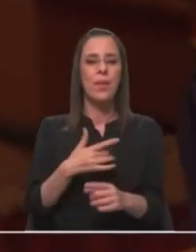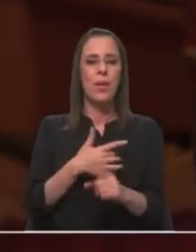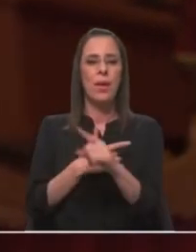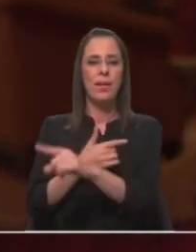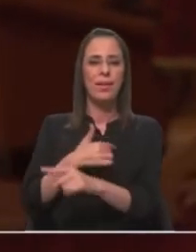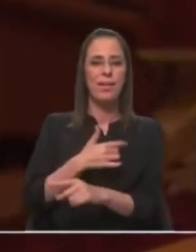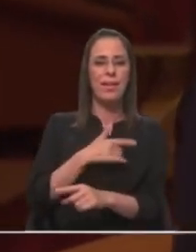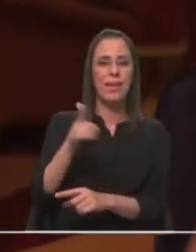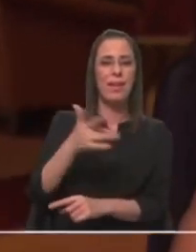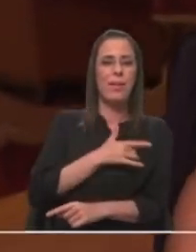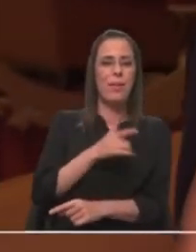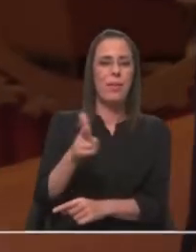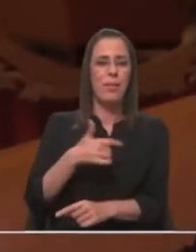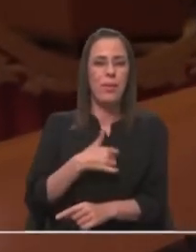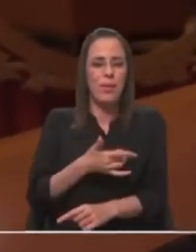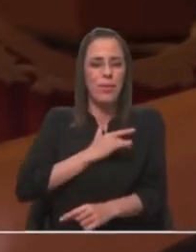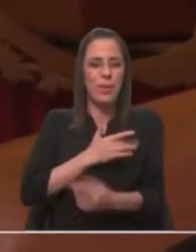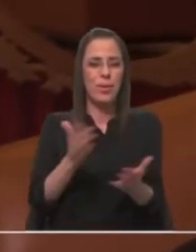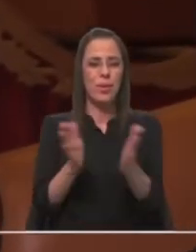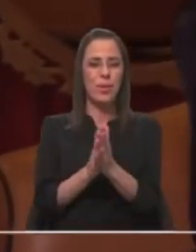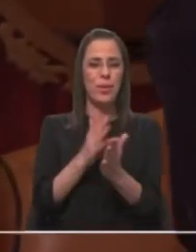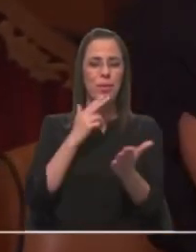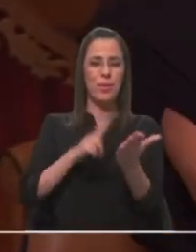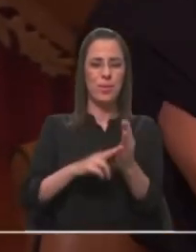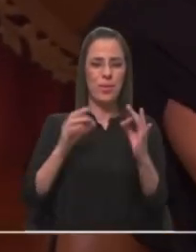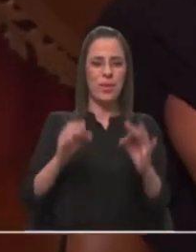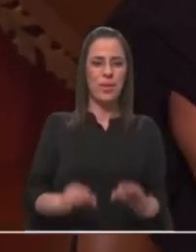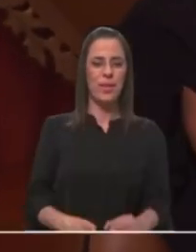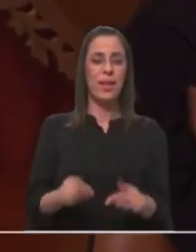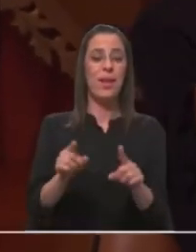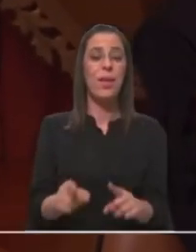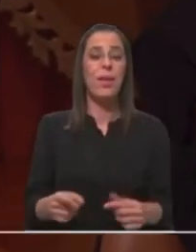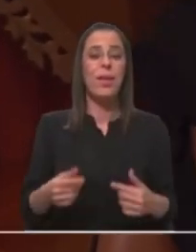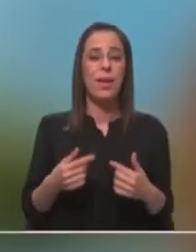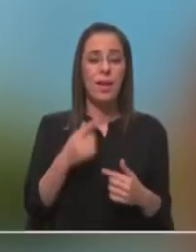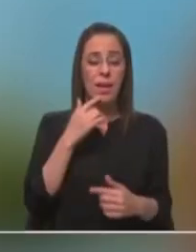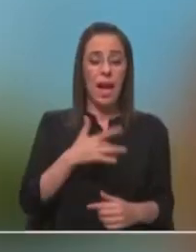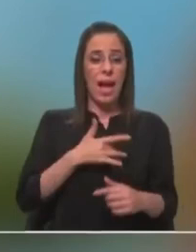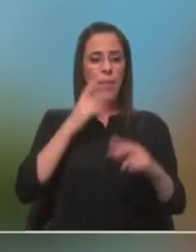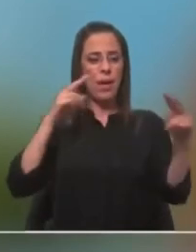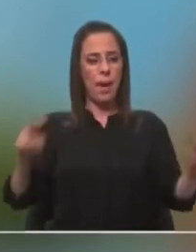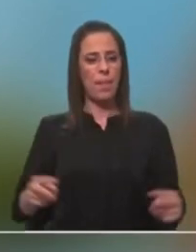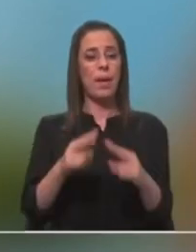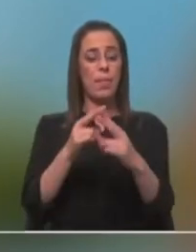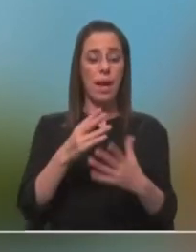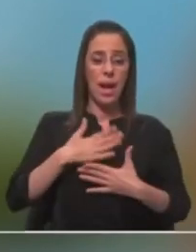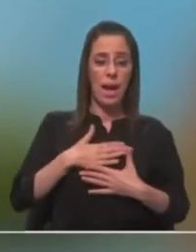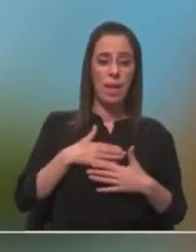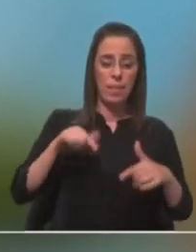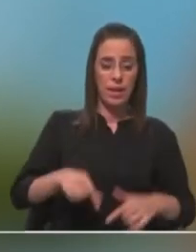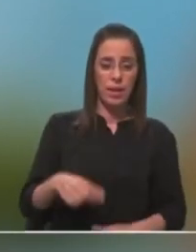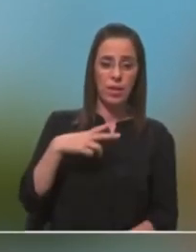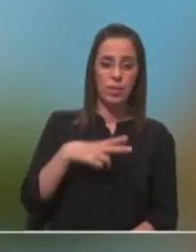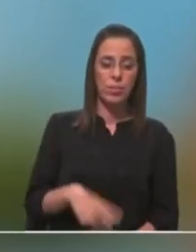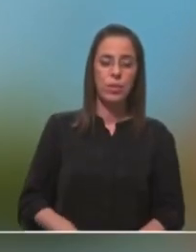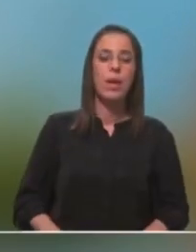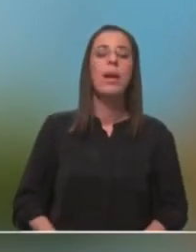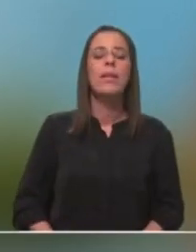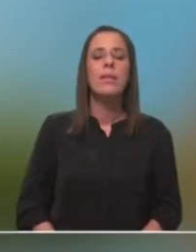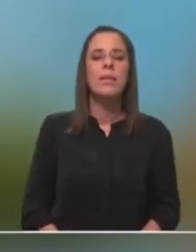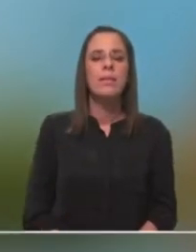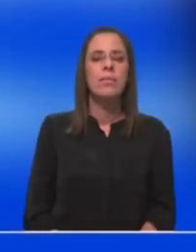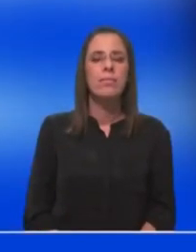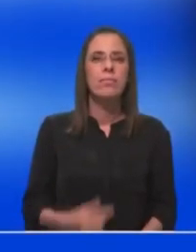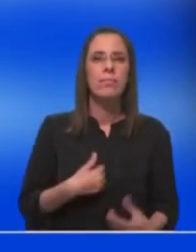por ele. Ah, mentira. Ai, sério. Esta mulher é maravilhosa. É tipo amor à primeira vista. Mas já fez amizades aqui por Portugal? Ah,